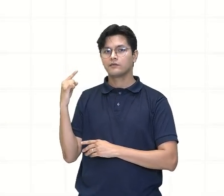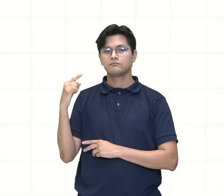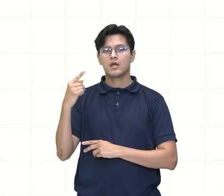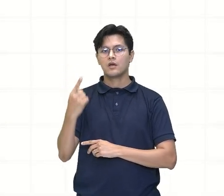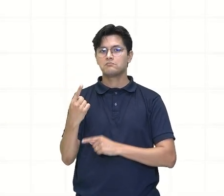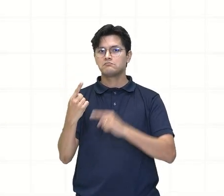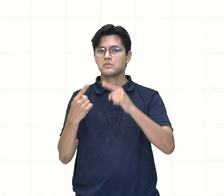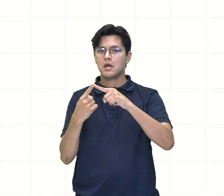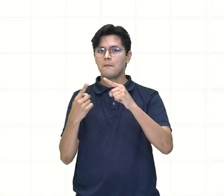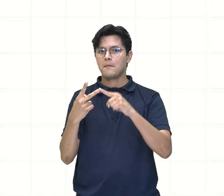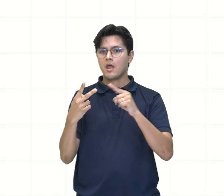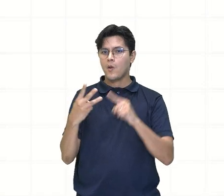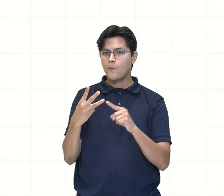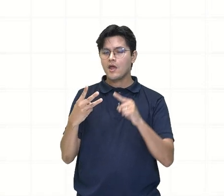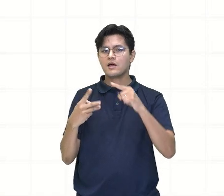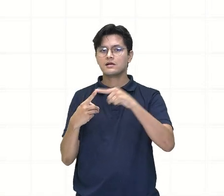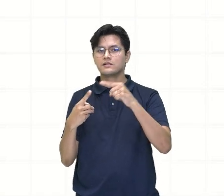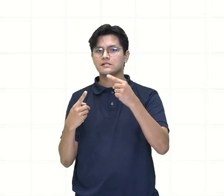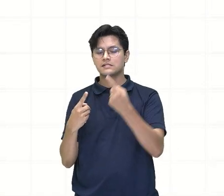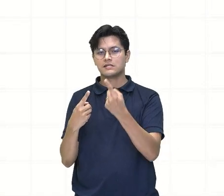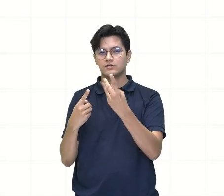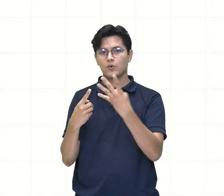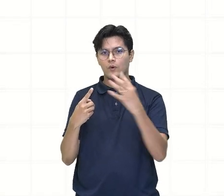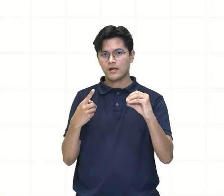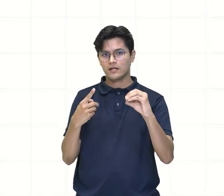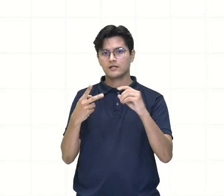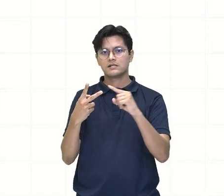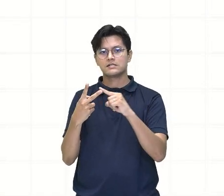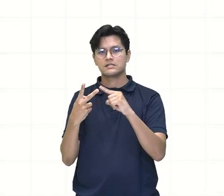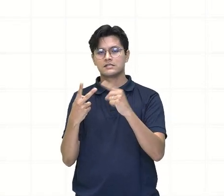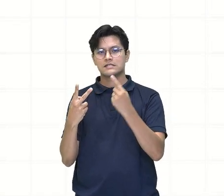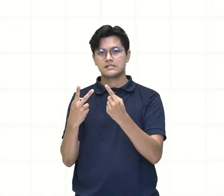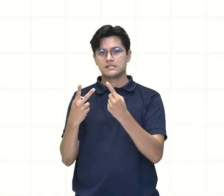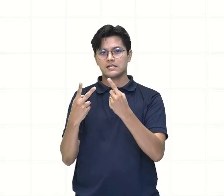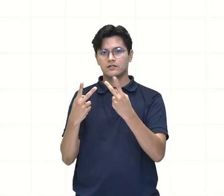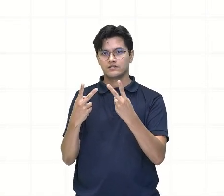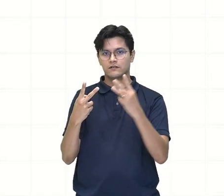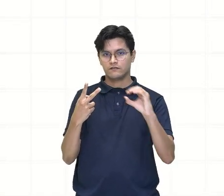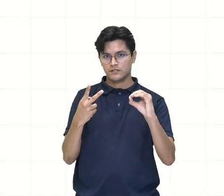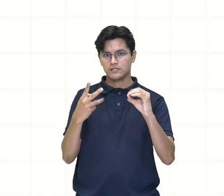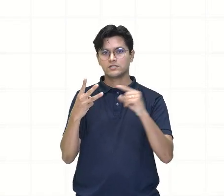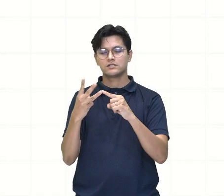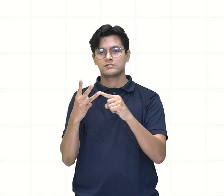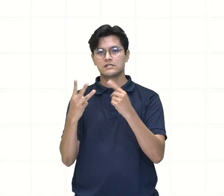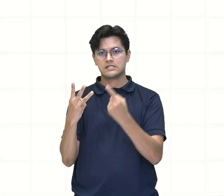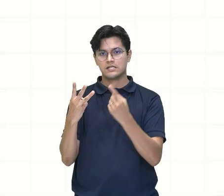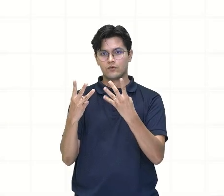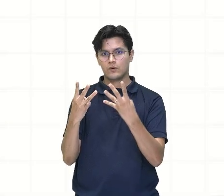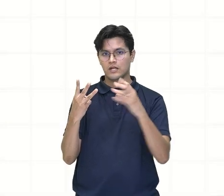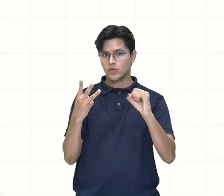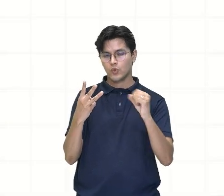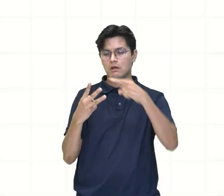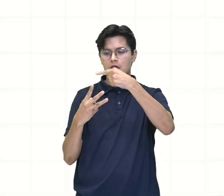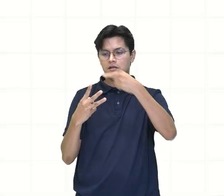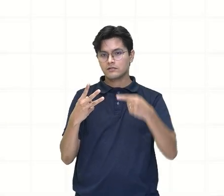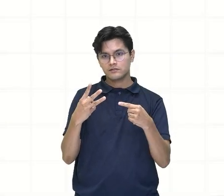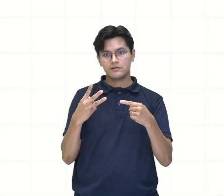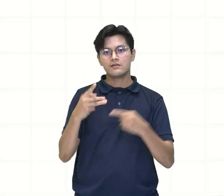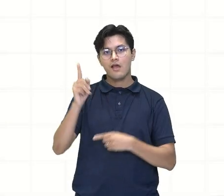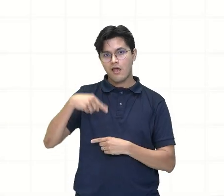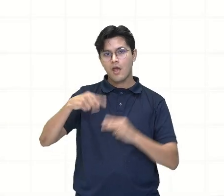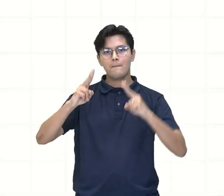ali para a gente fazer a nossa divisão dos 3 números. Observe que os nossos 3 números novamente são pares,